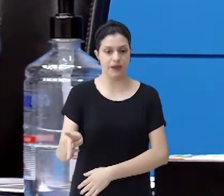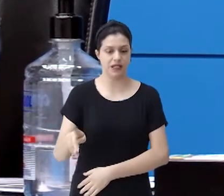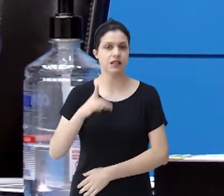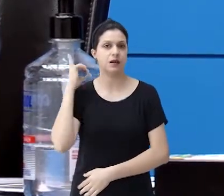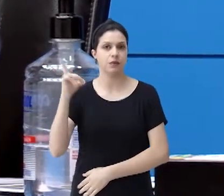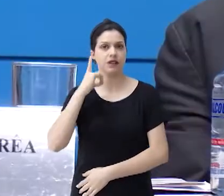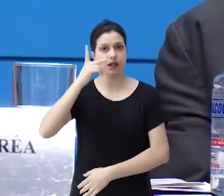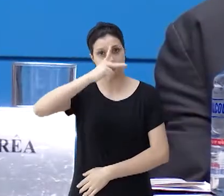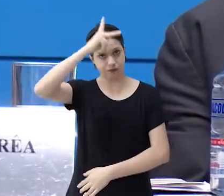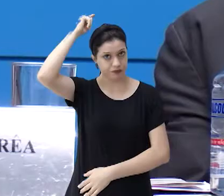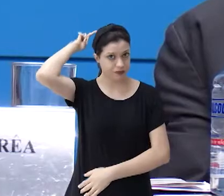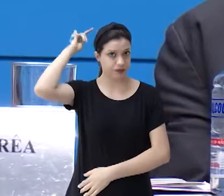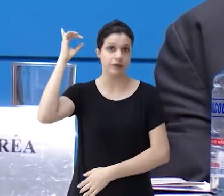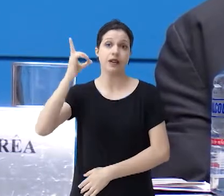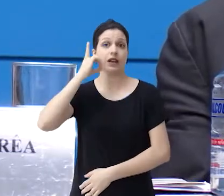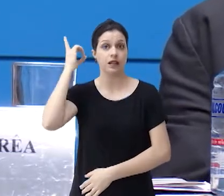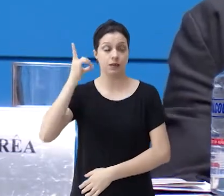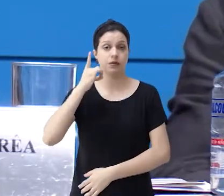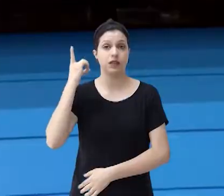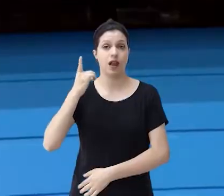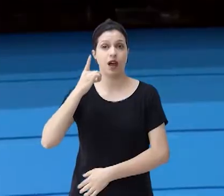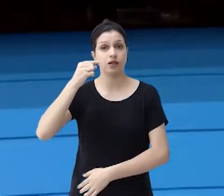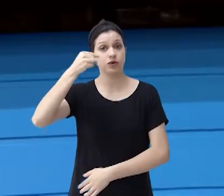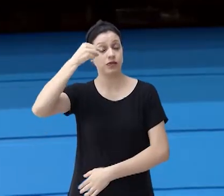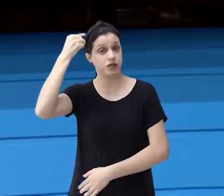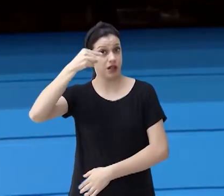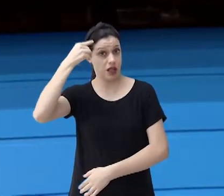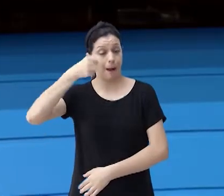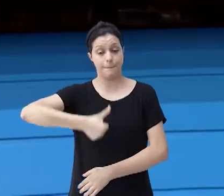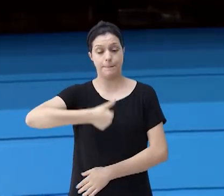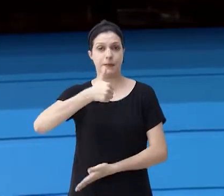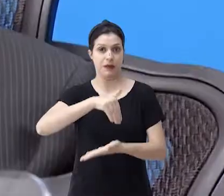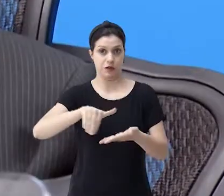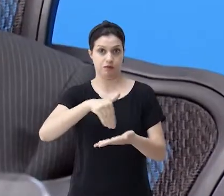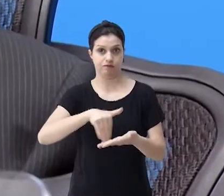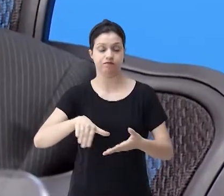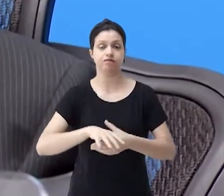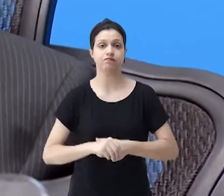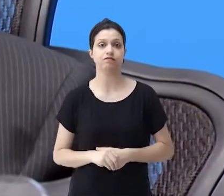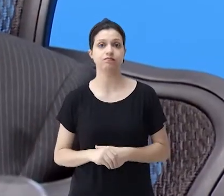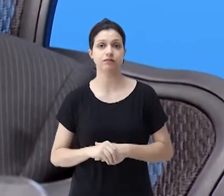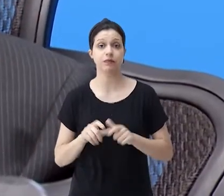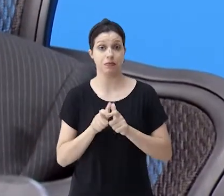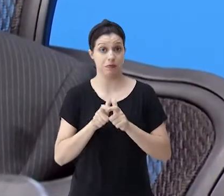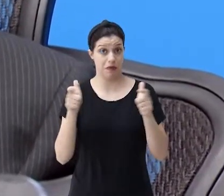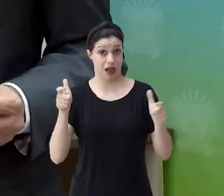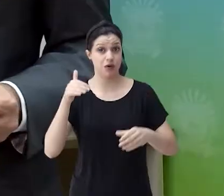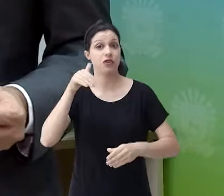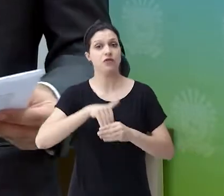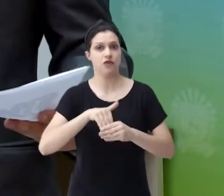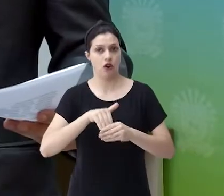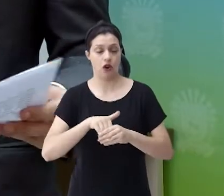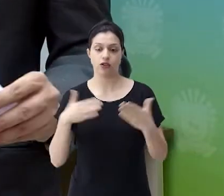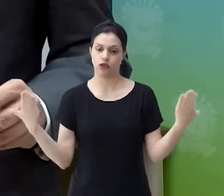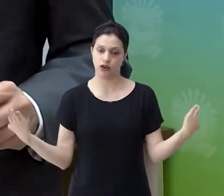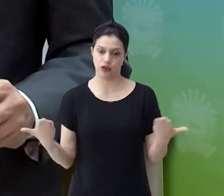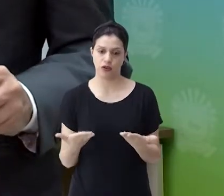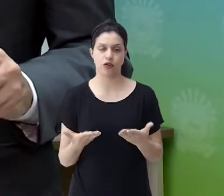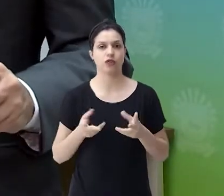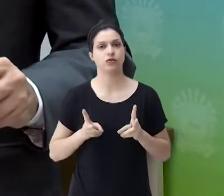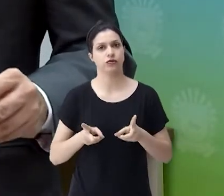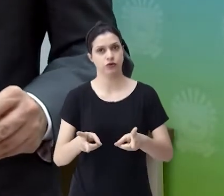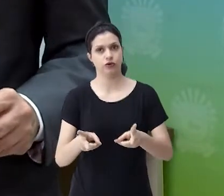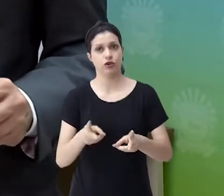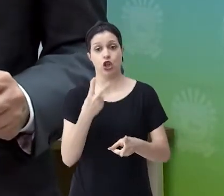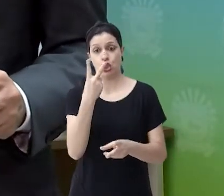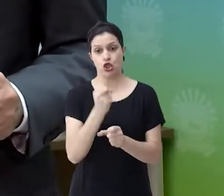deputado Paulo Correia na presidência da mesa, com o deputado Zé Teixeira como primeiro secretário. Com ampla maioria dos votos, a